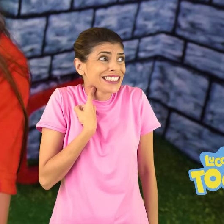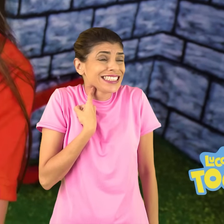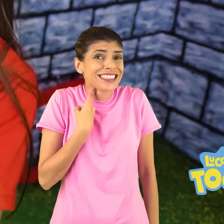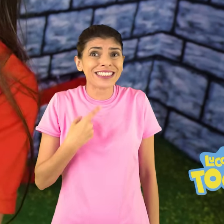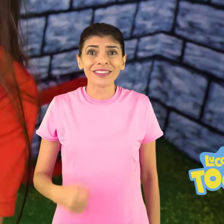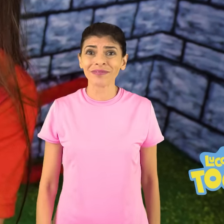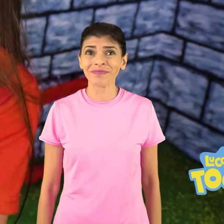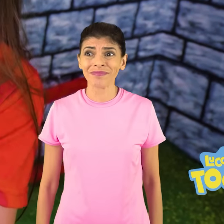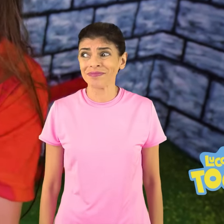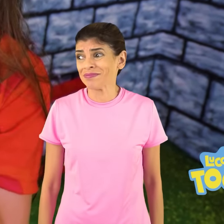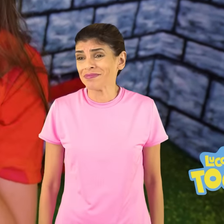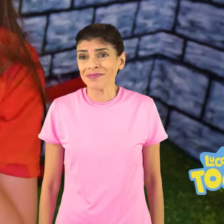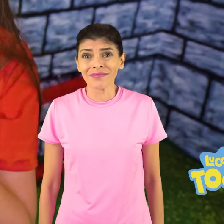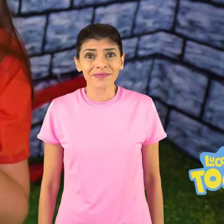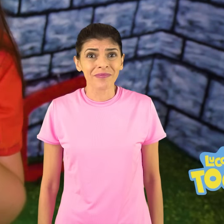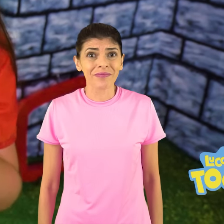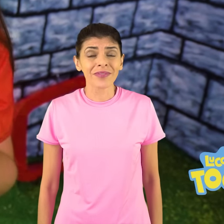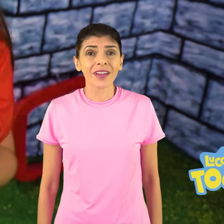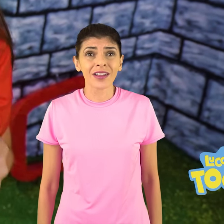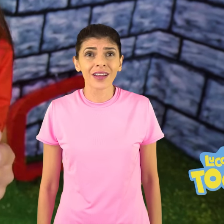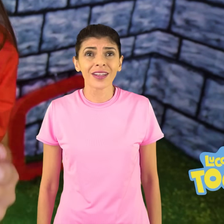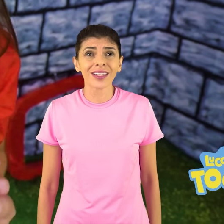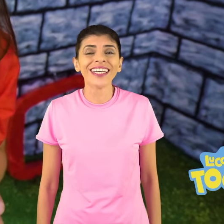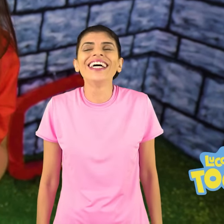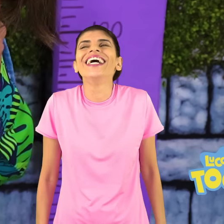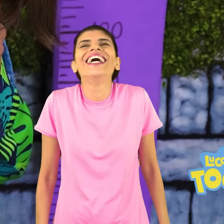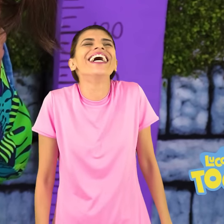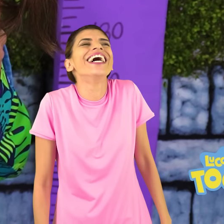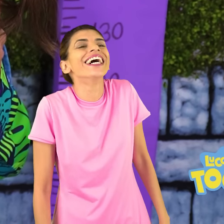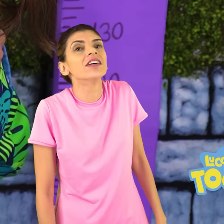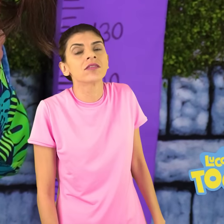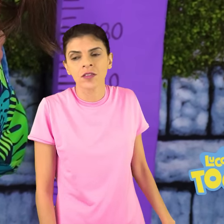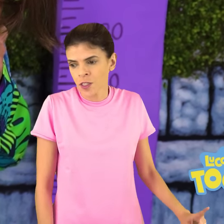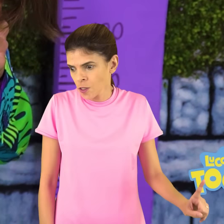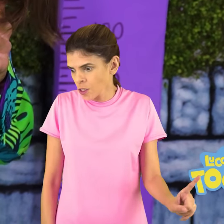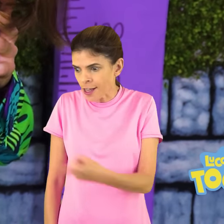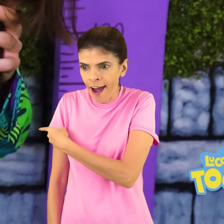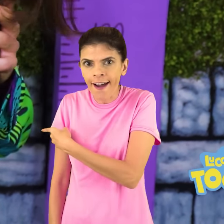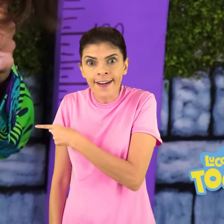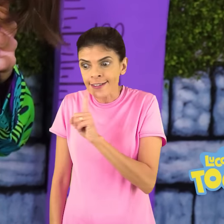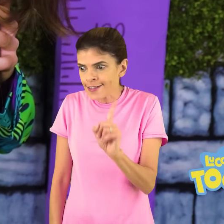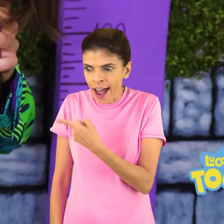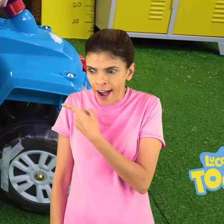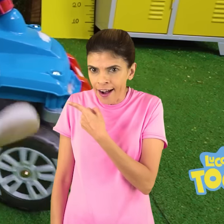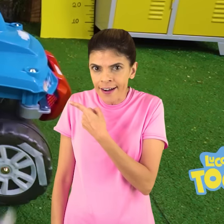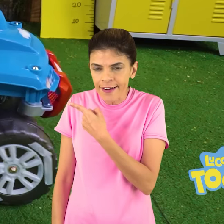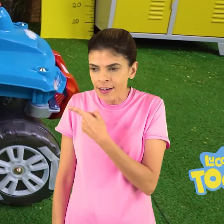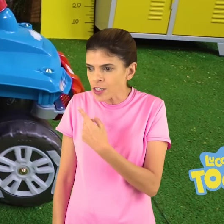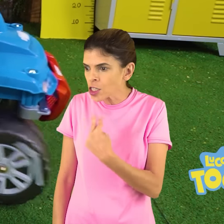do brinquedo agora